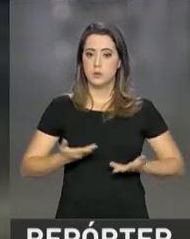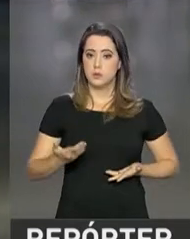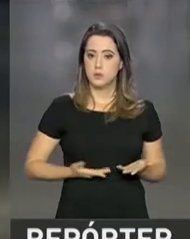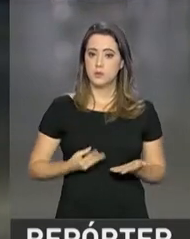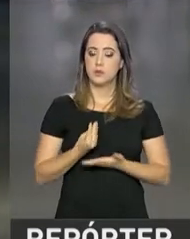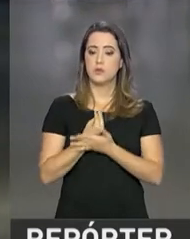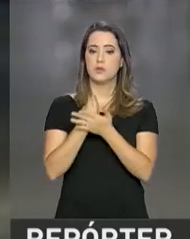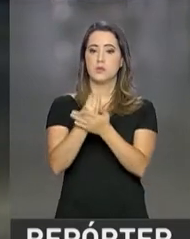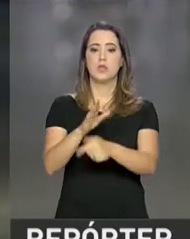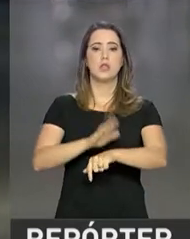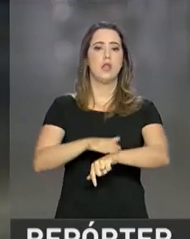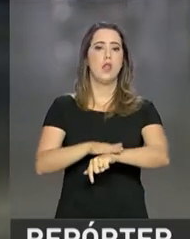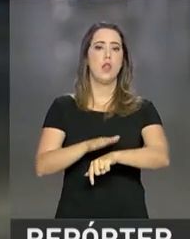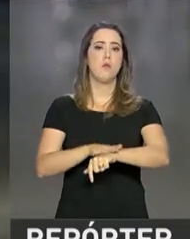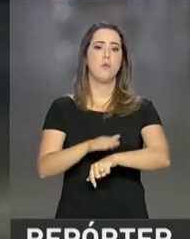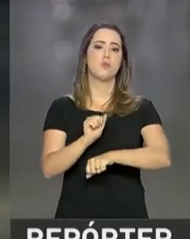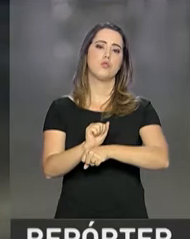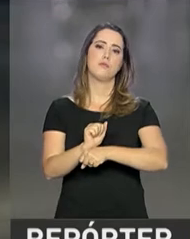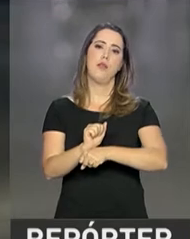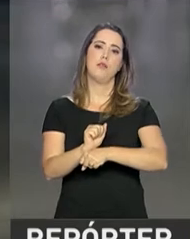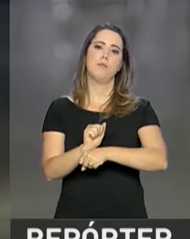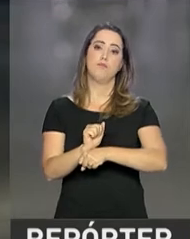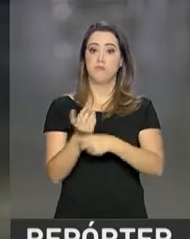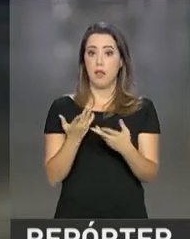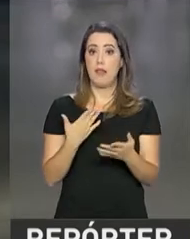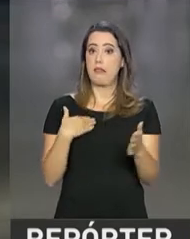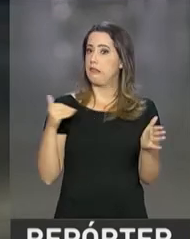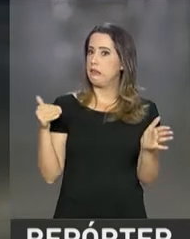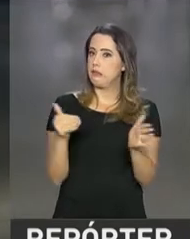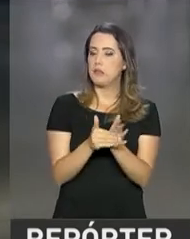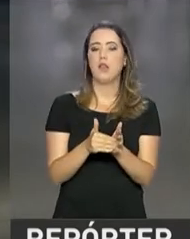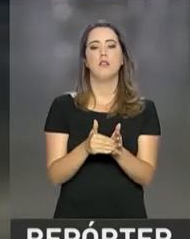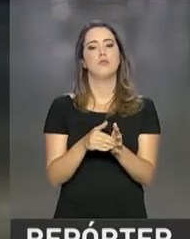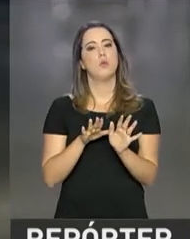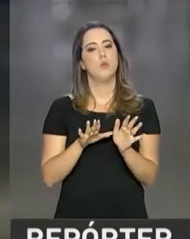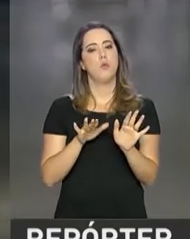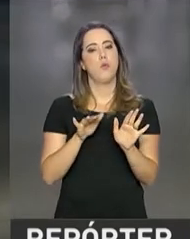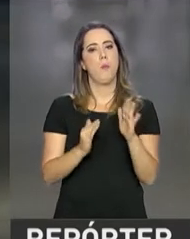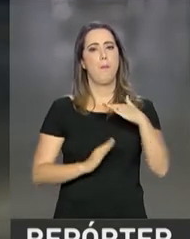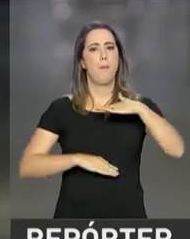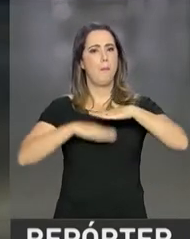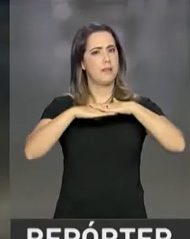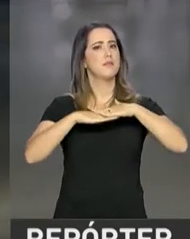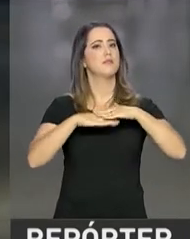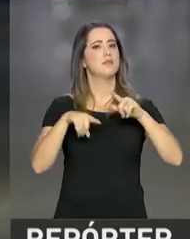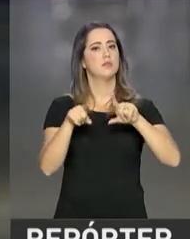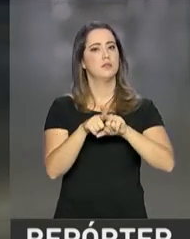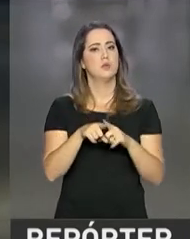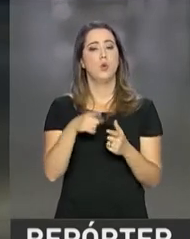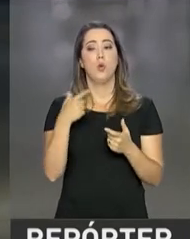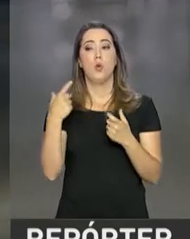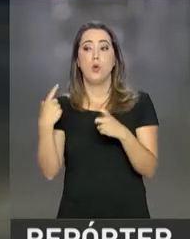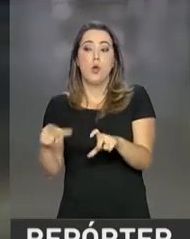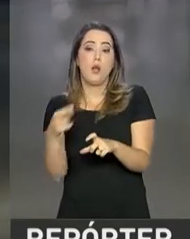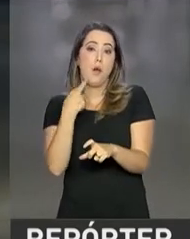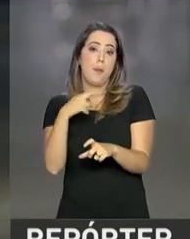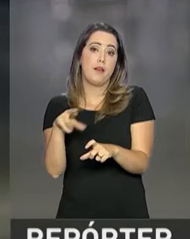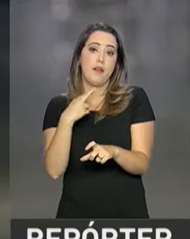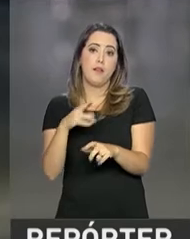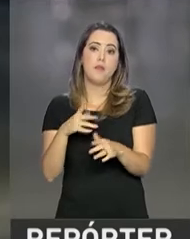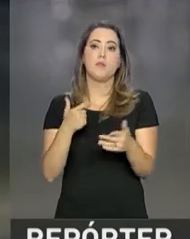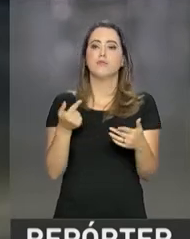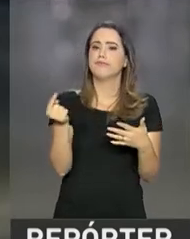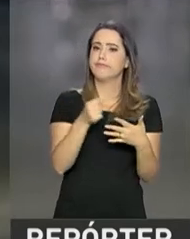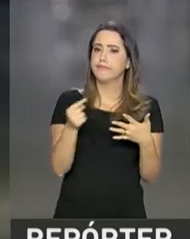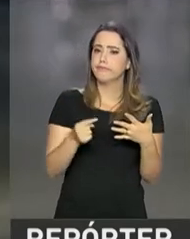tempo de espera para atendimento prazo máximo e locais para reclamação entre outros portanto mudanças